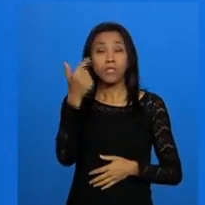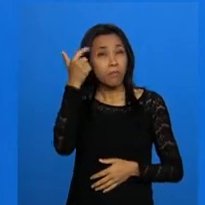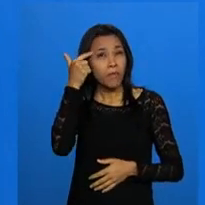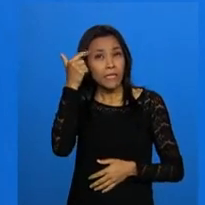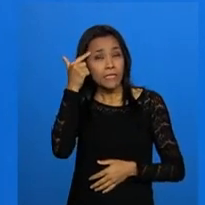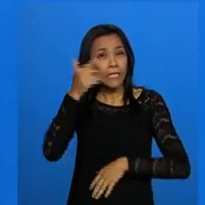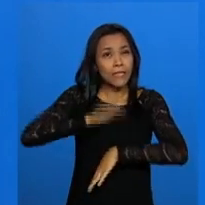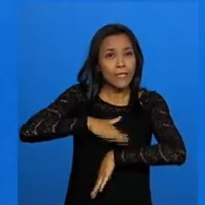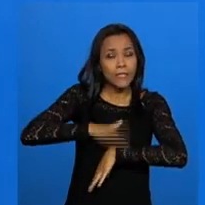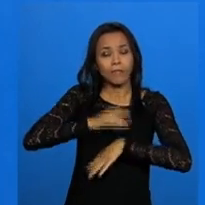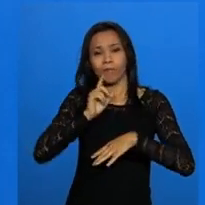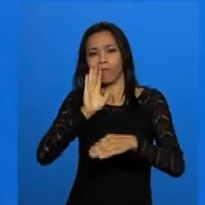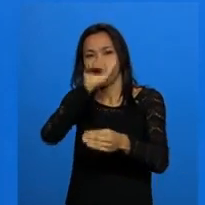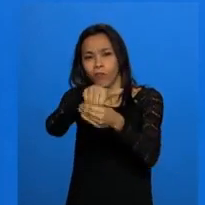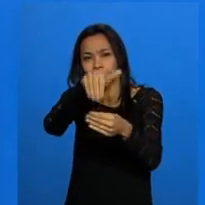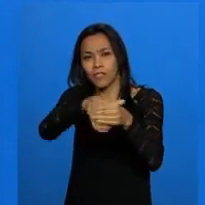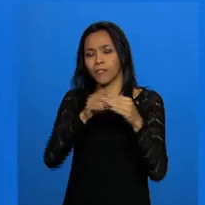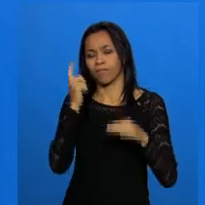para uma votação deste porte,